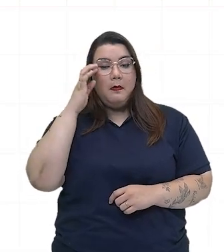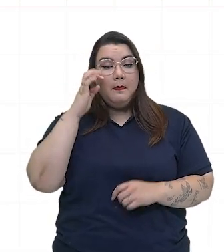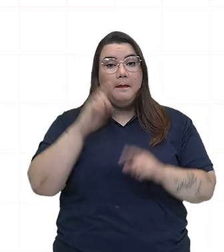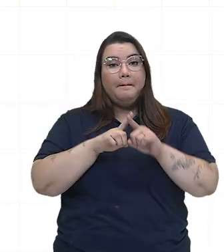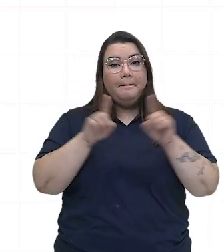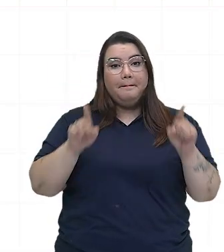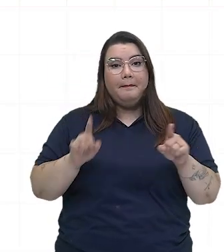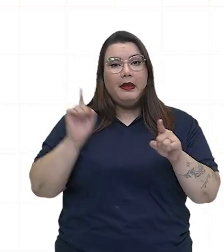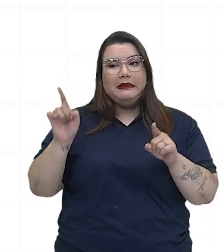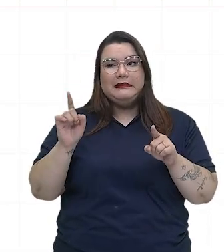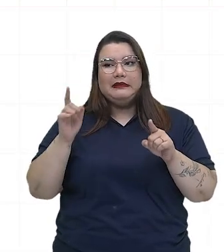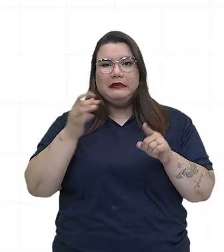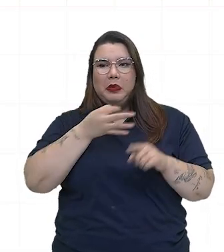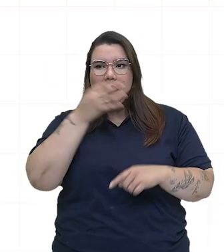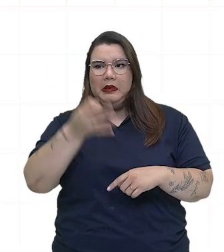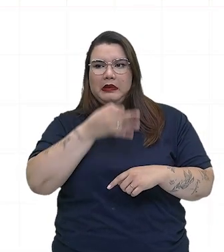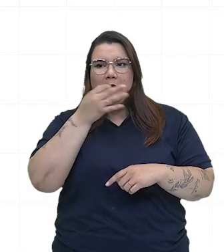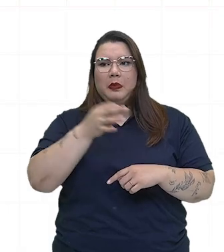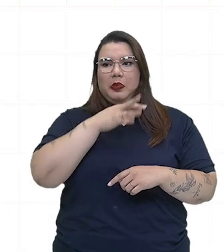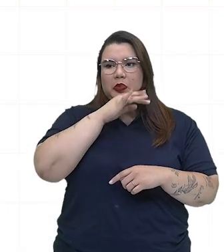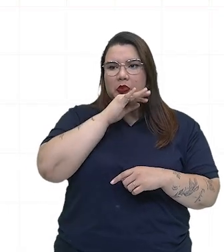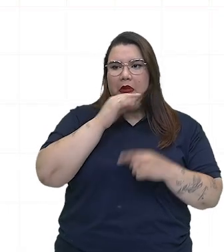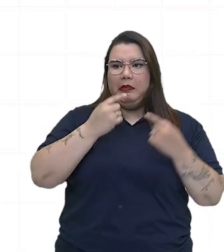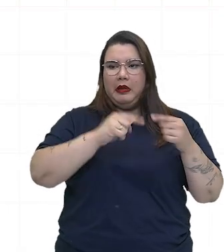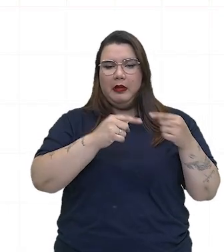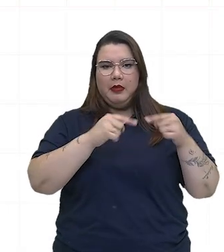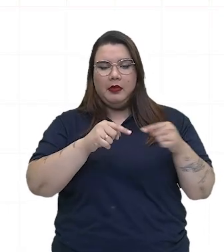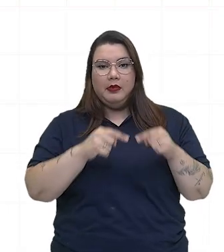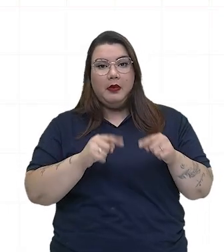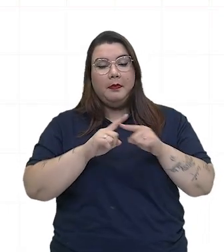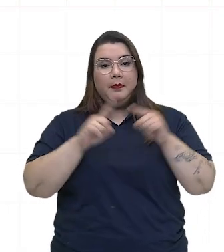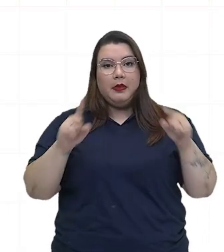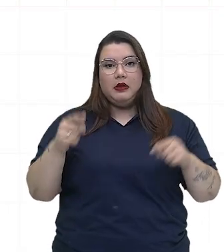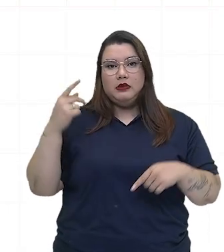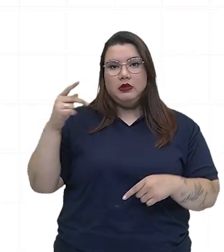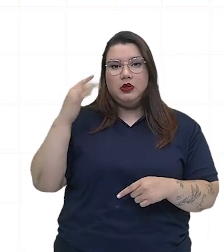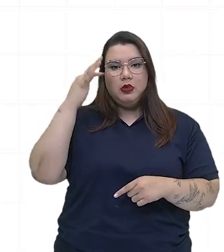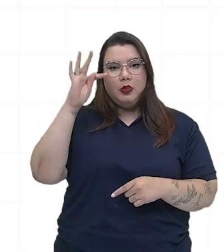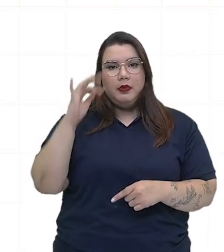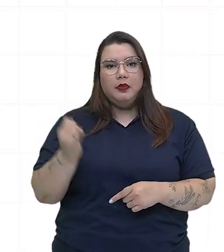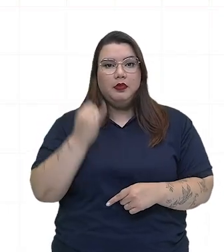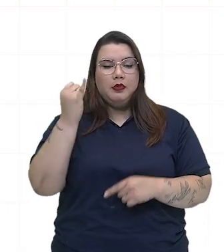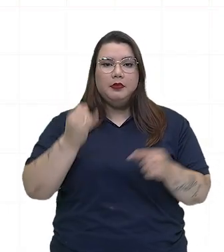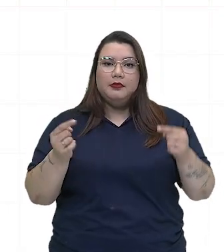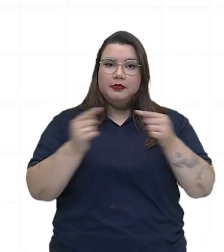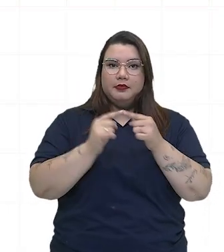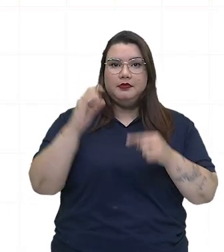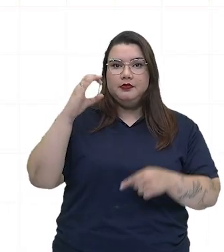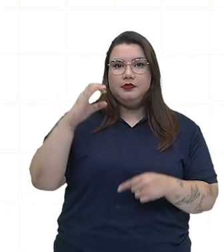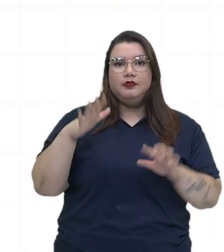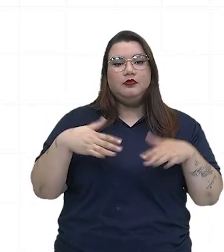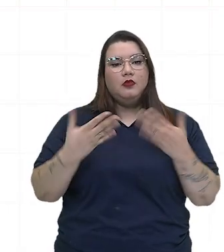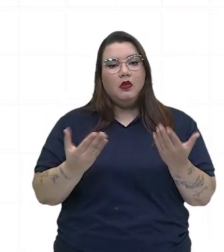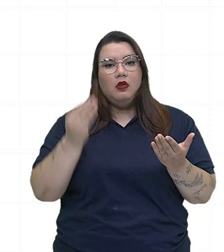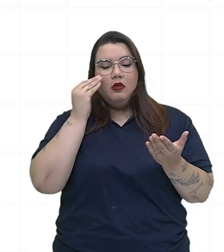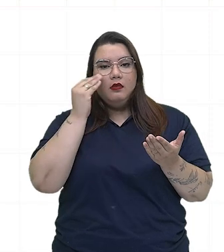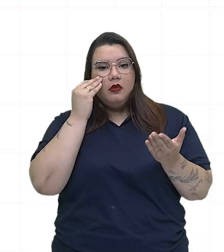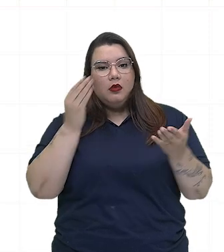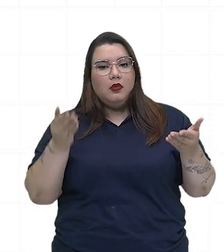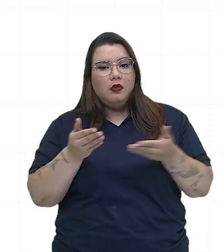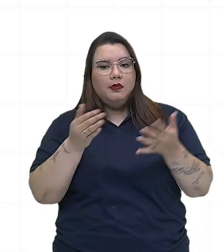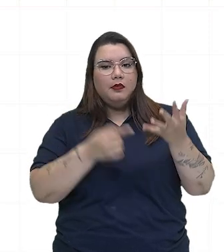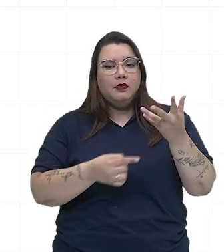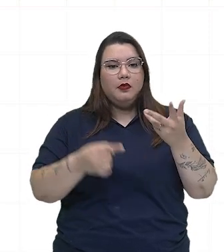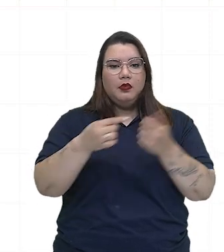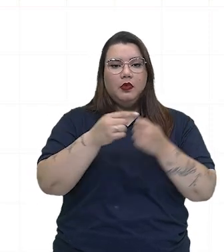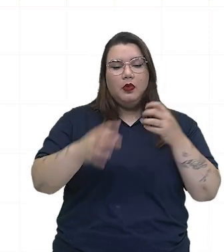críticas, mas a sua teoria ela foi fundamental ali para a ciência. E aí a gente vai verificar